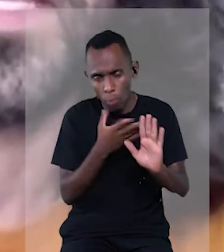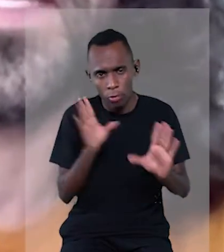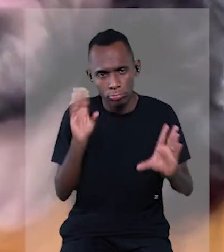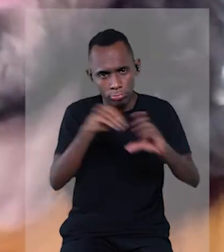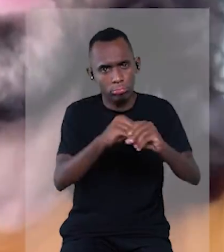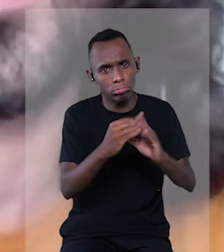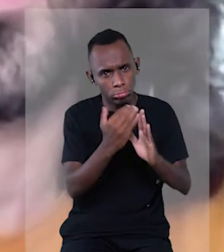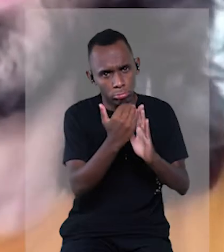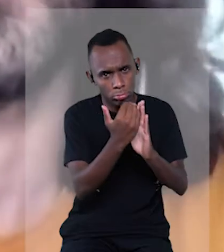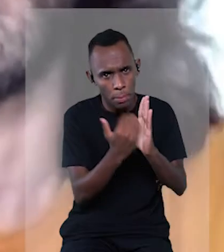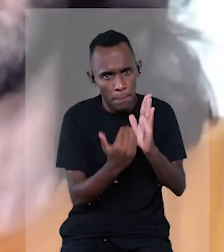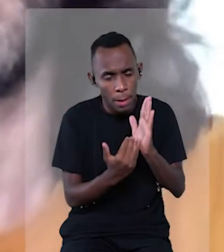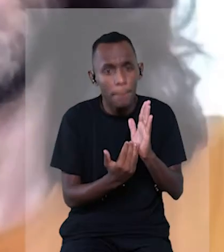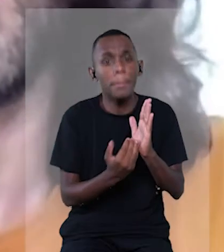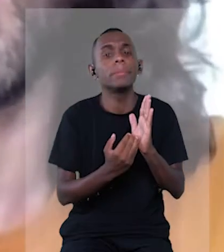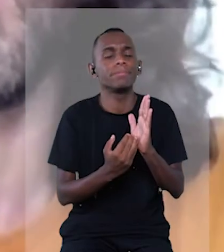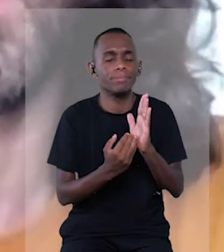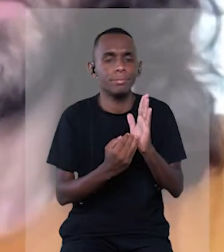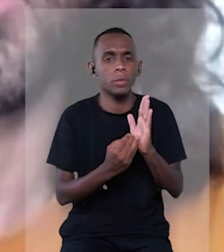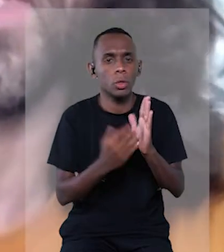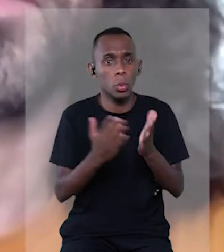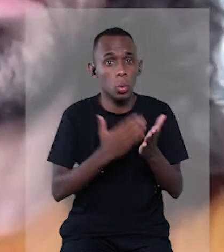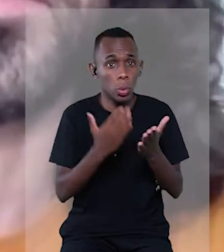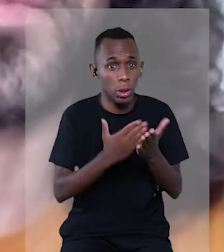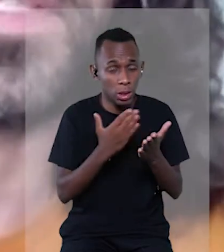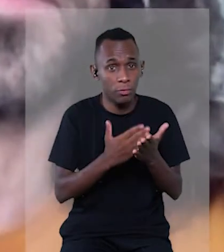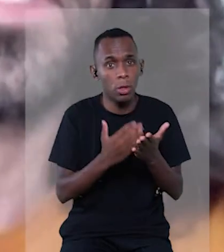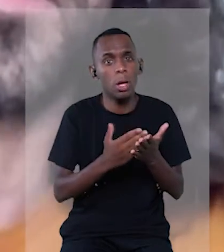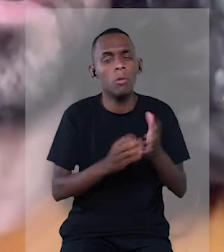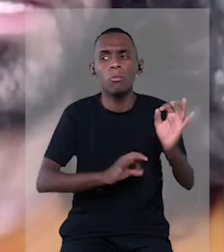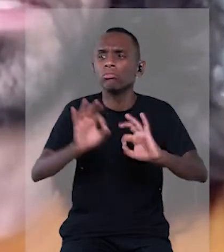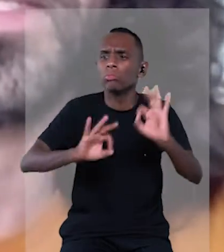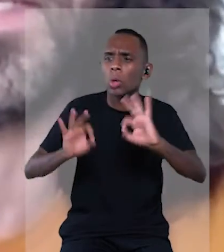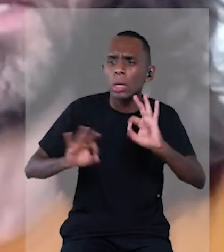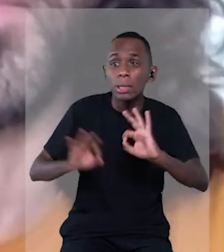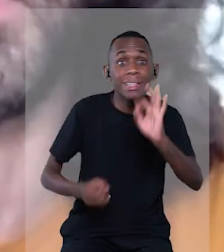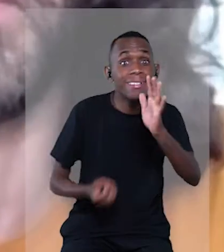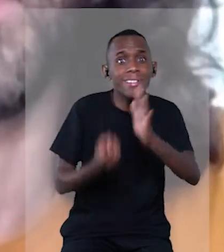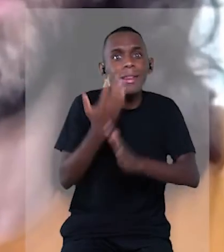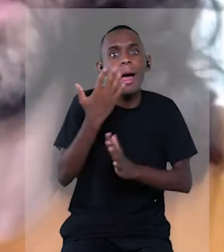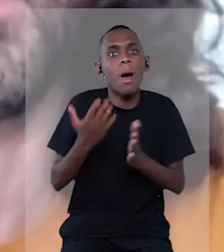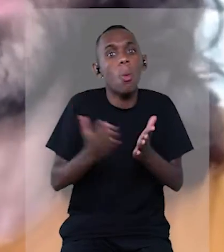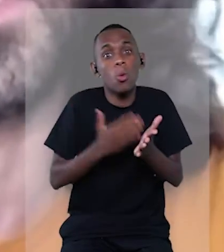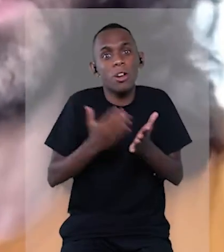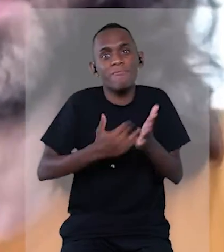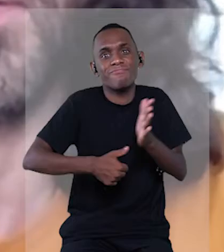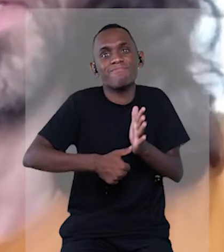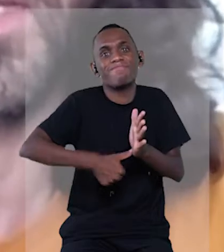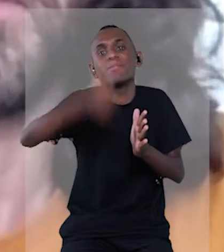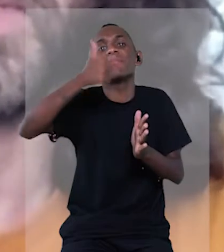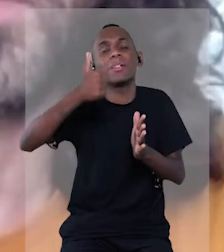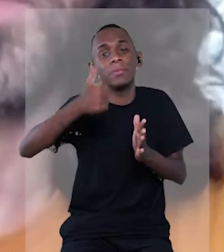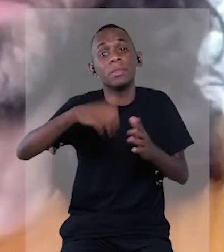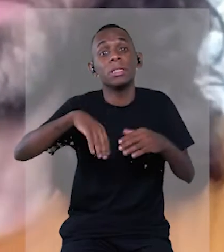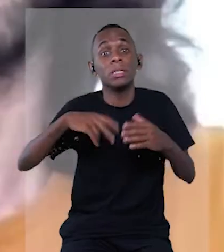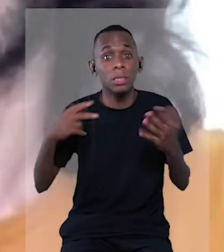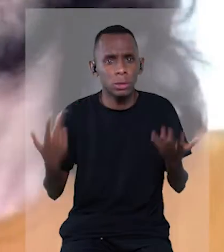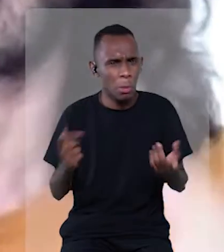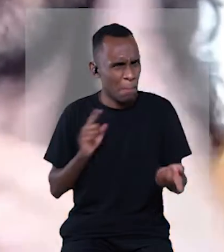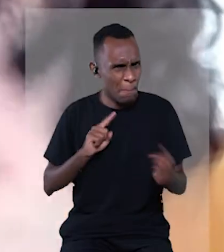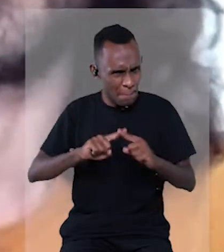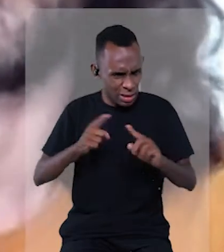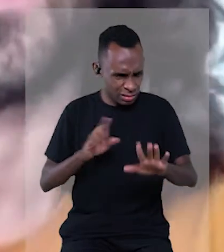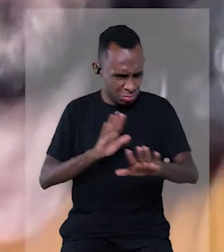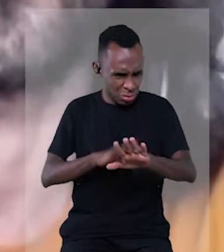livro, e vou unir tudo e fazer um livro, né, esse aqui é o meu primeiro livro com essas histórias. Mas surgiu sem